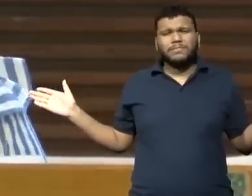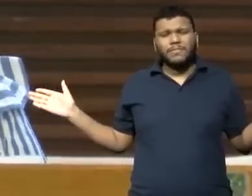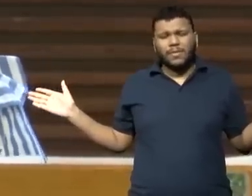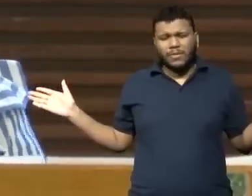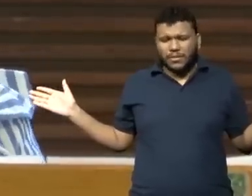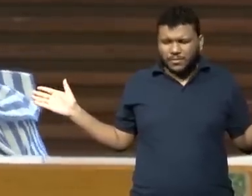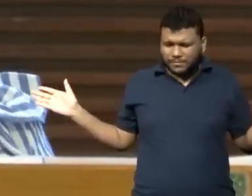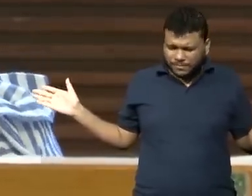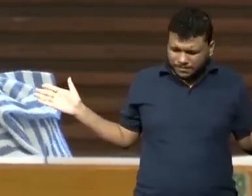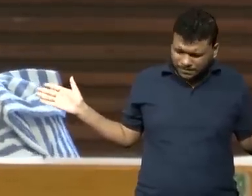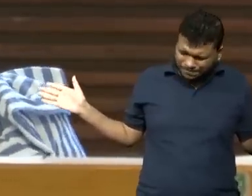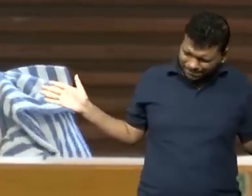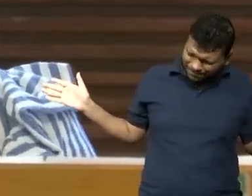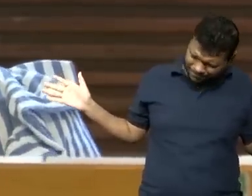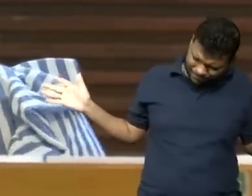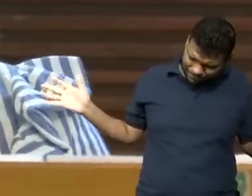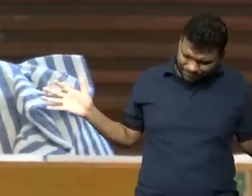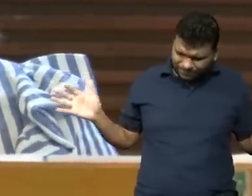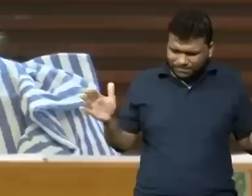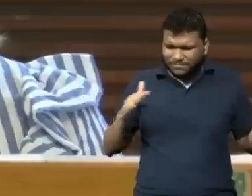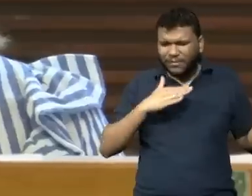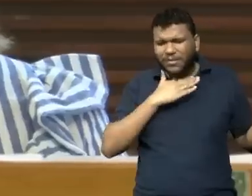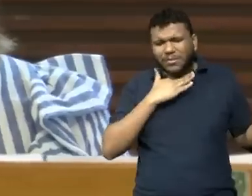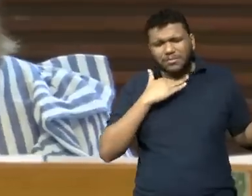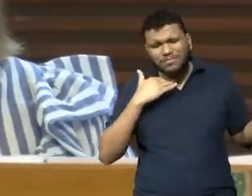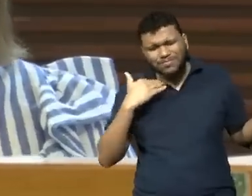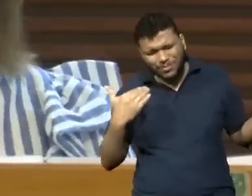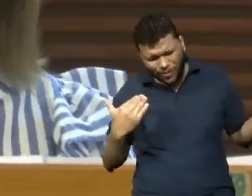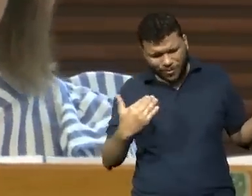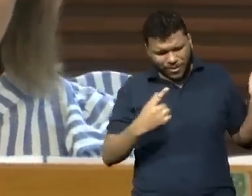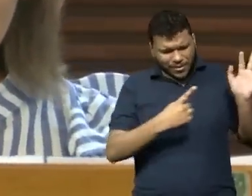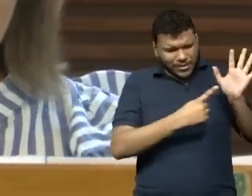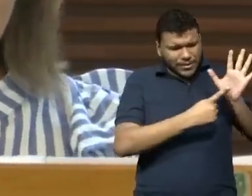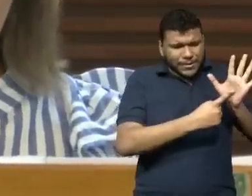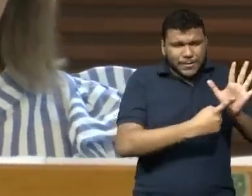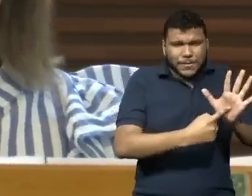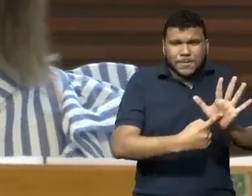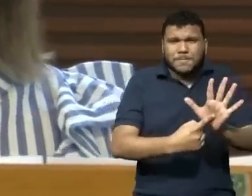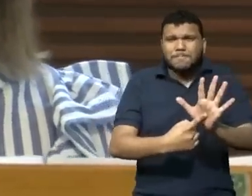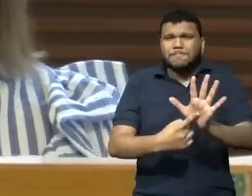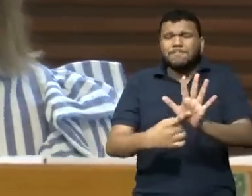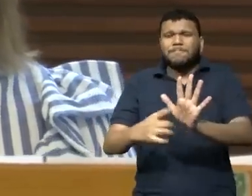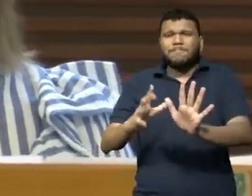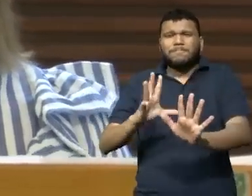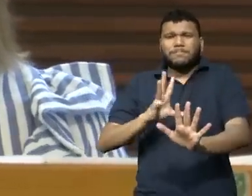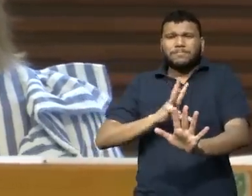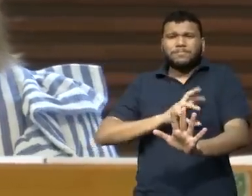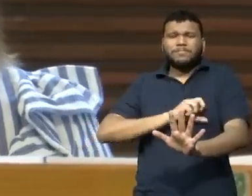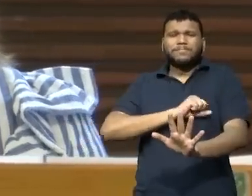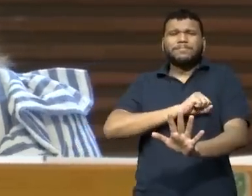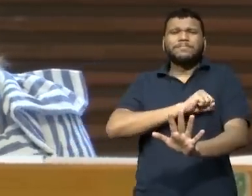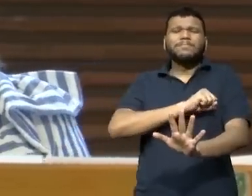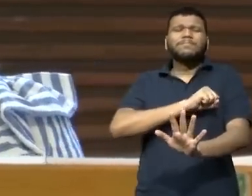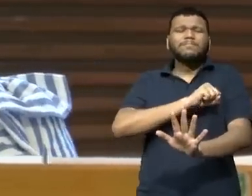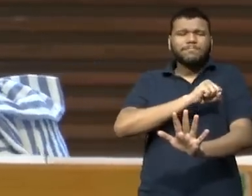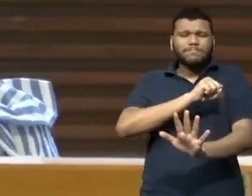está descendo por amor lá na cruz